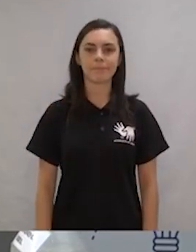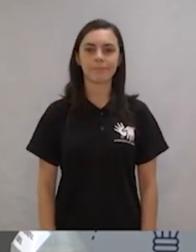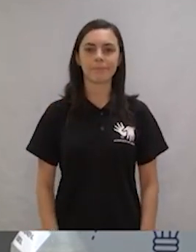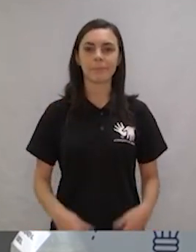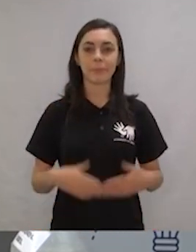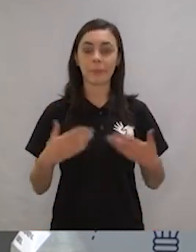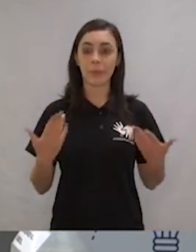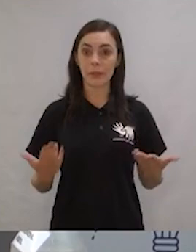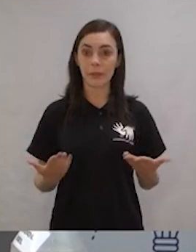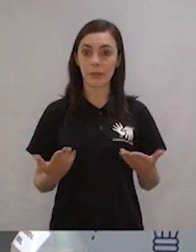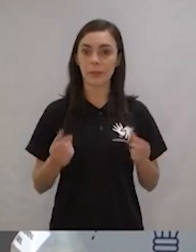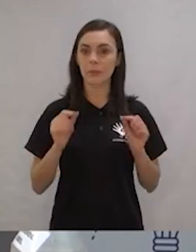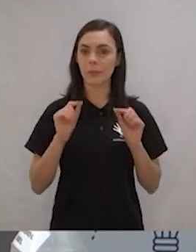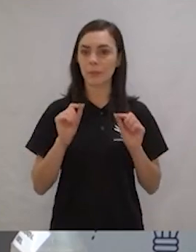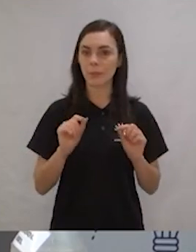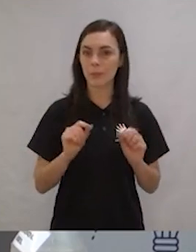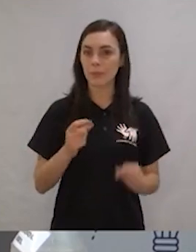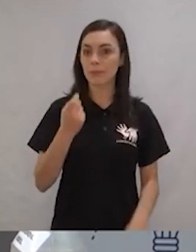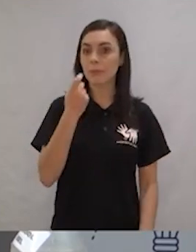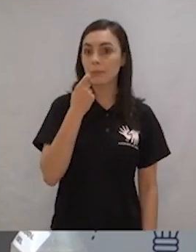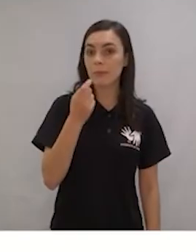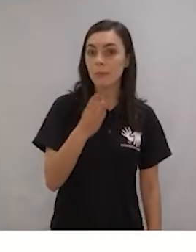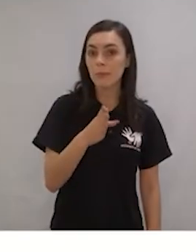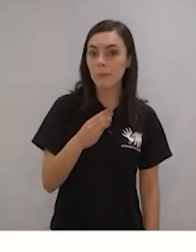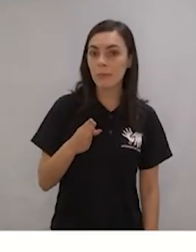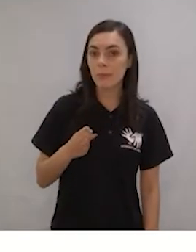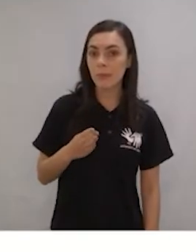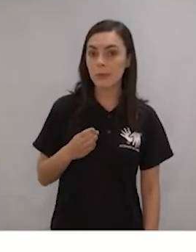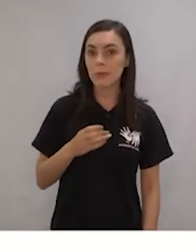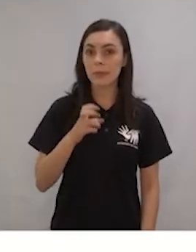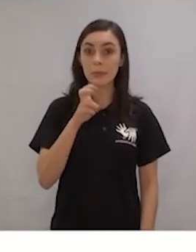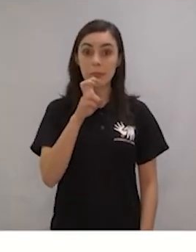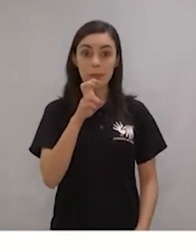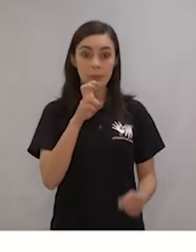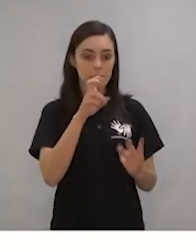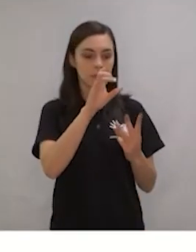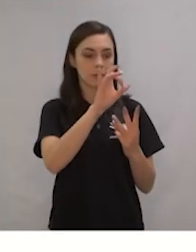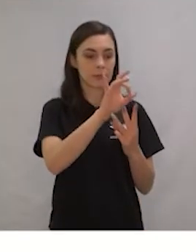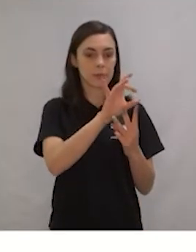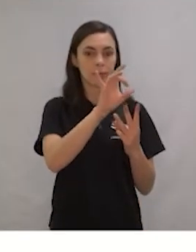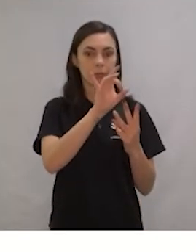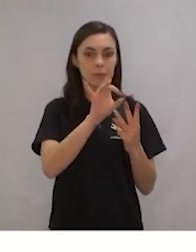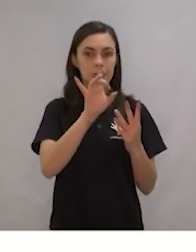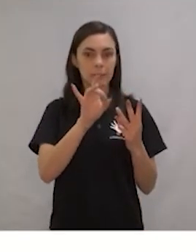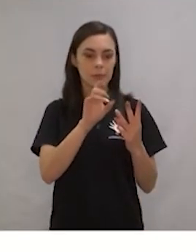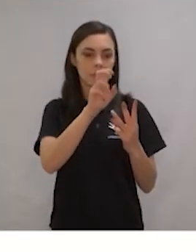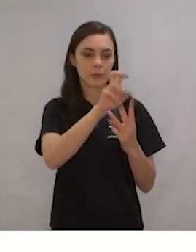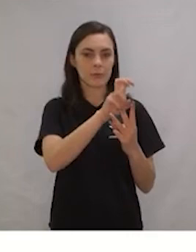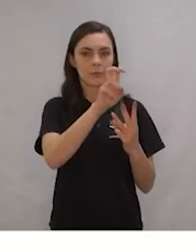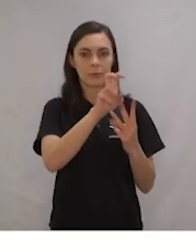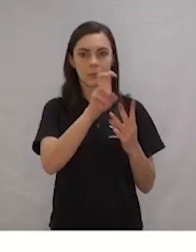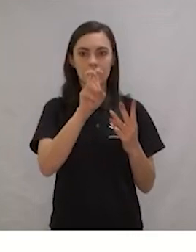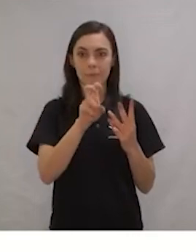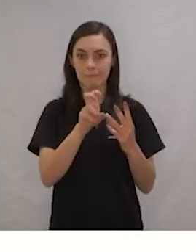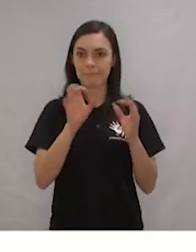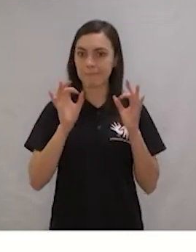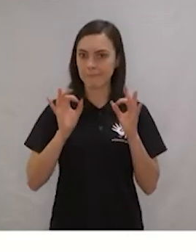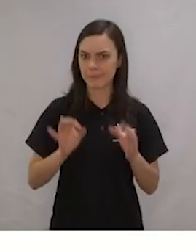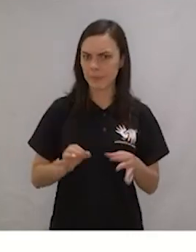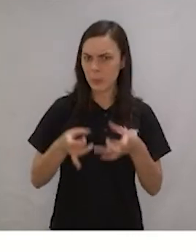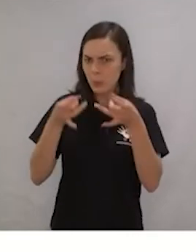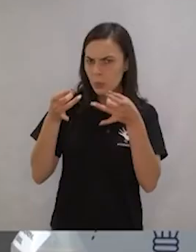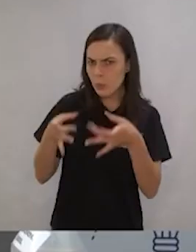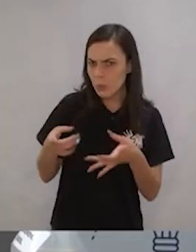5. Então, ficou 5 peixes em cada aquário.